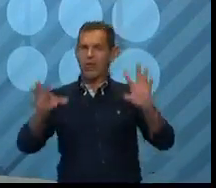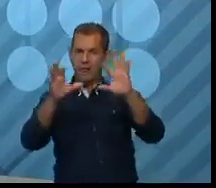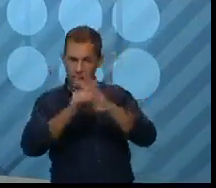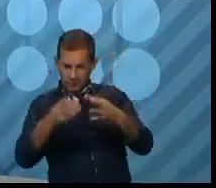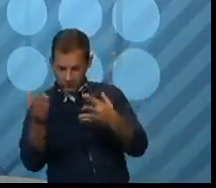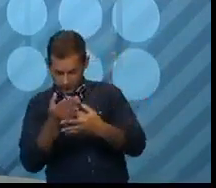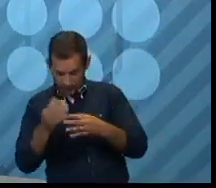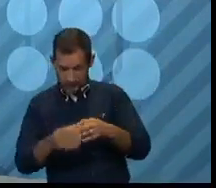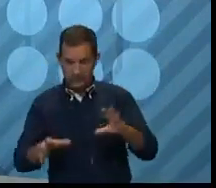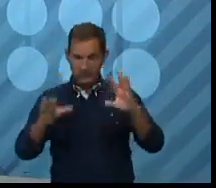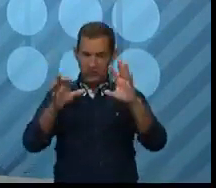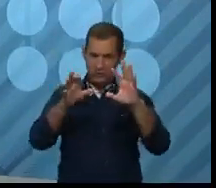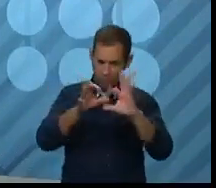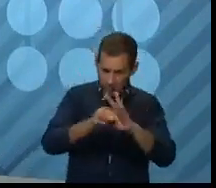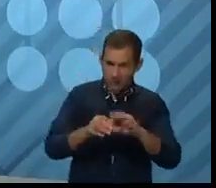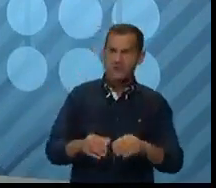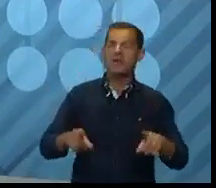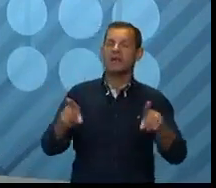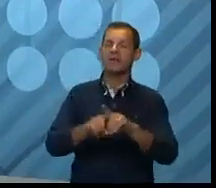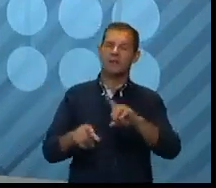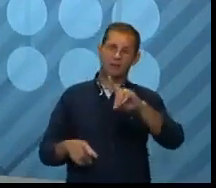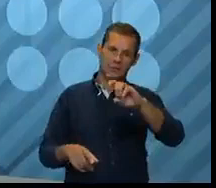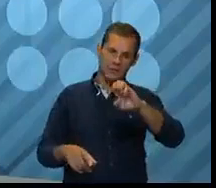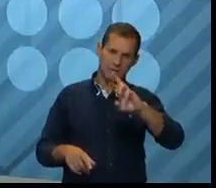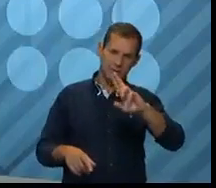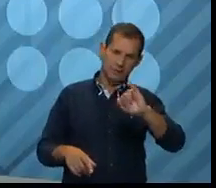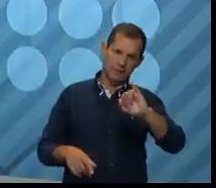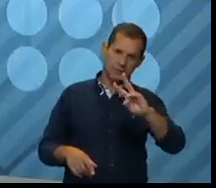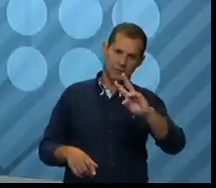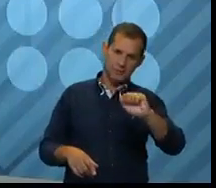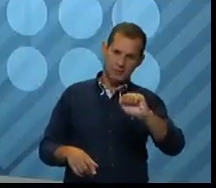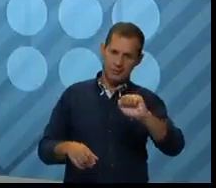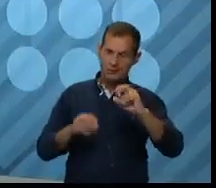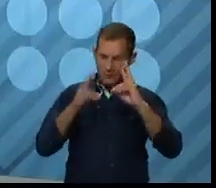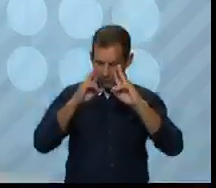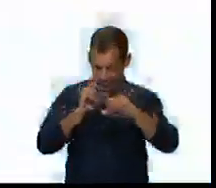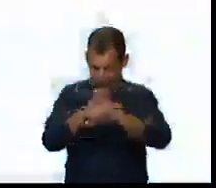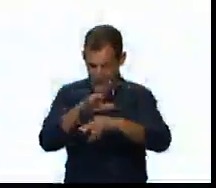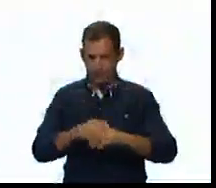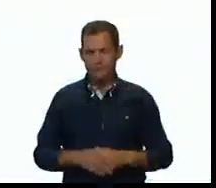relação entre as integrais e as derivadas. Acompanhe no quadro.